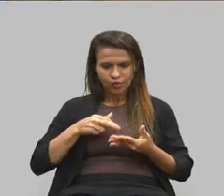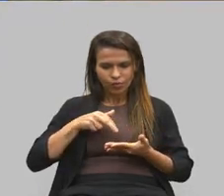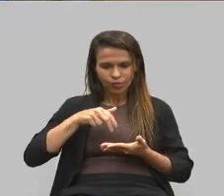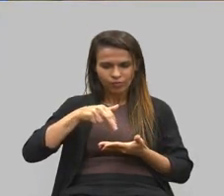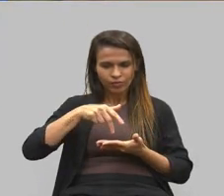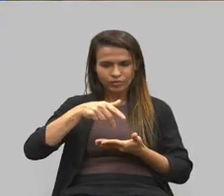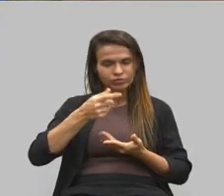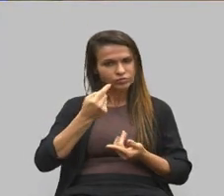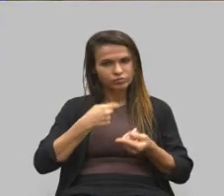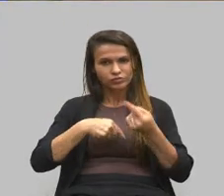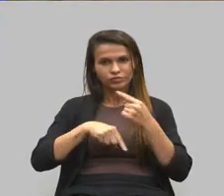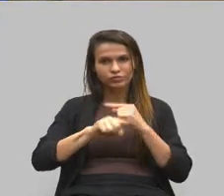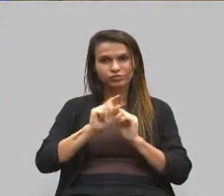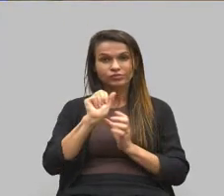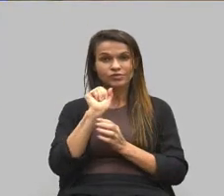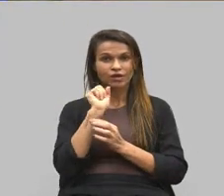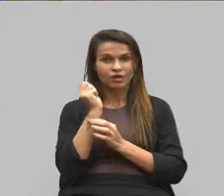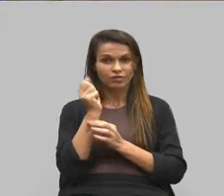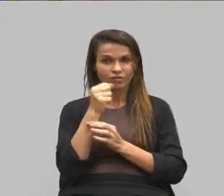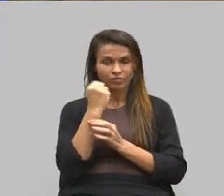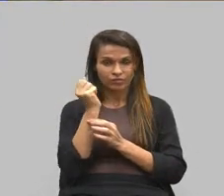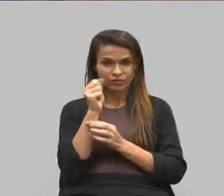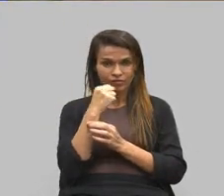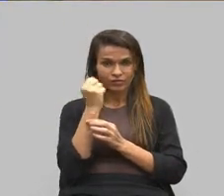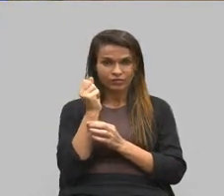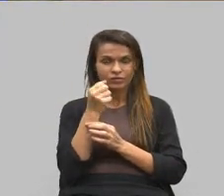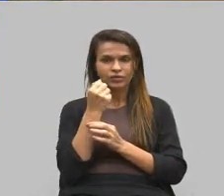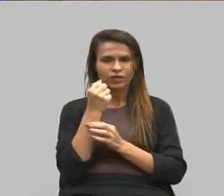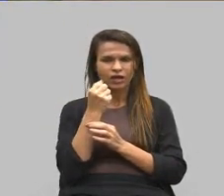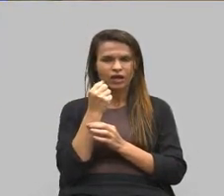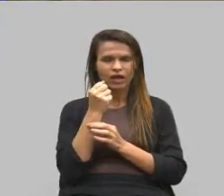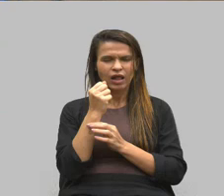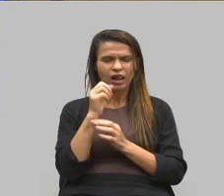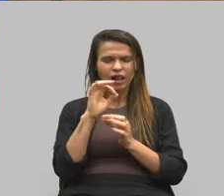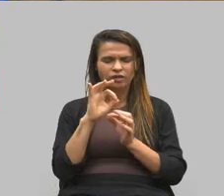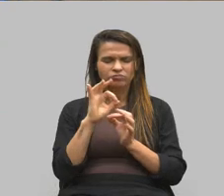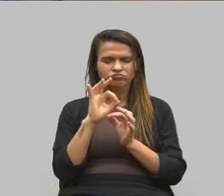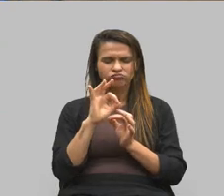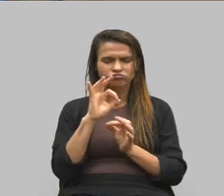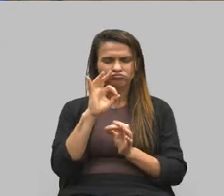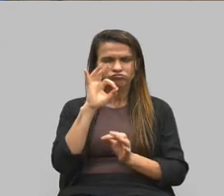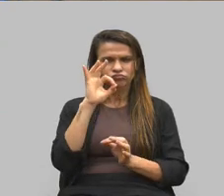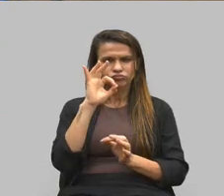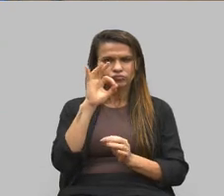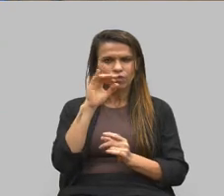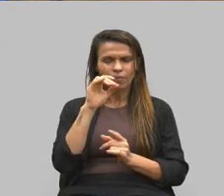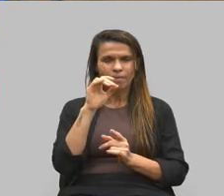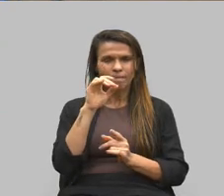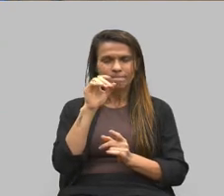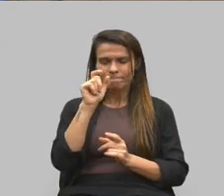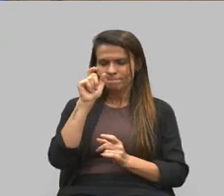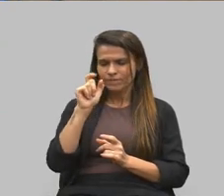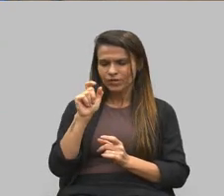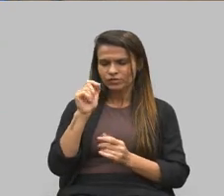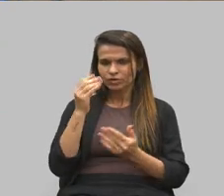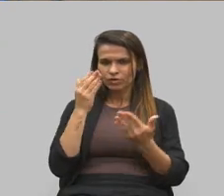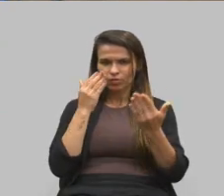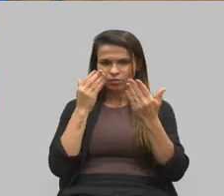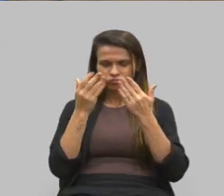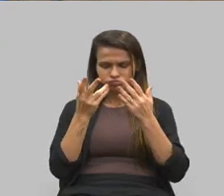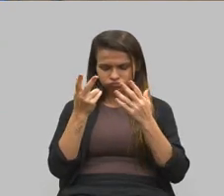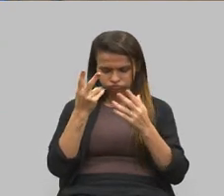da fisioterapia ele é medido do indivíduo comparado a ele